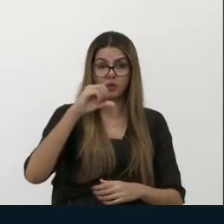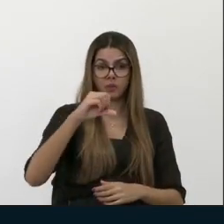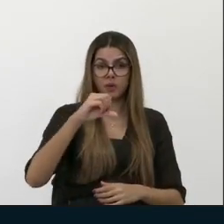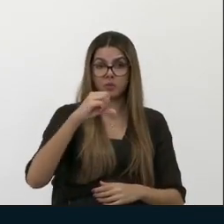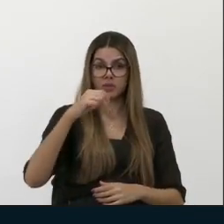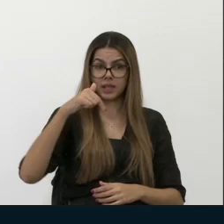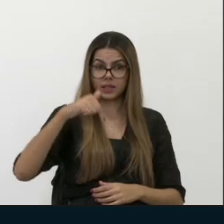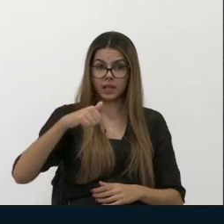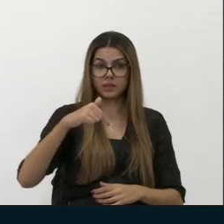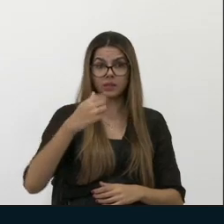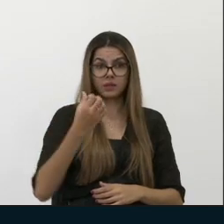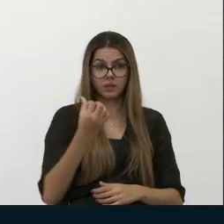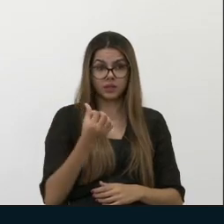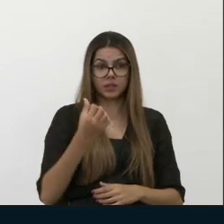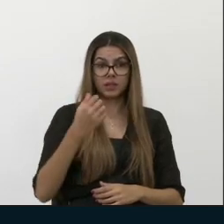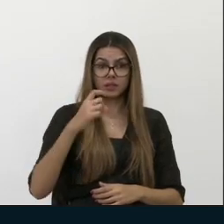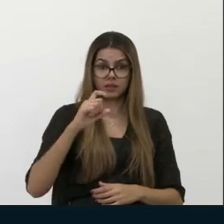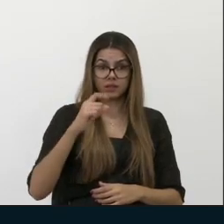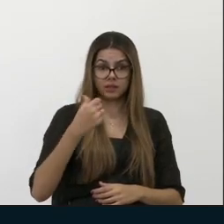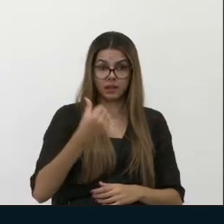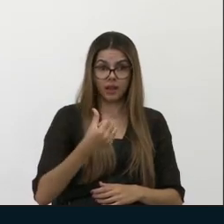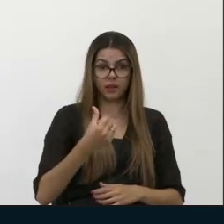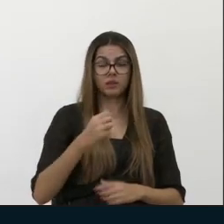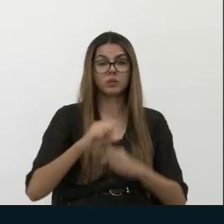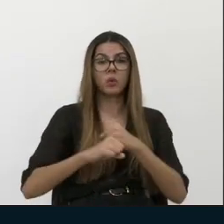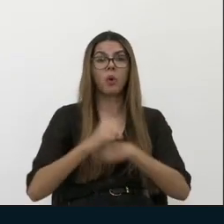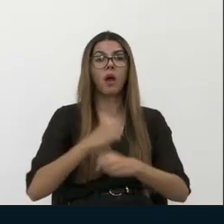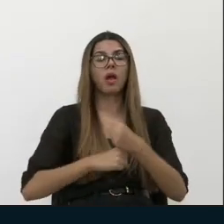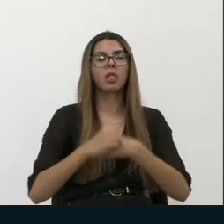9.706 de 2021, que cria